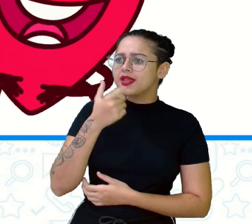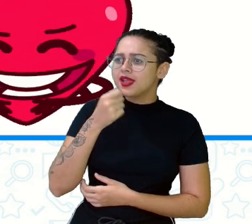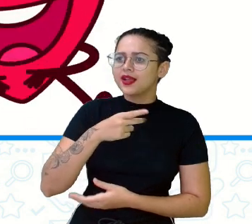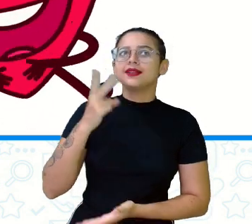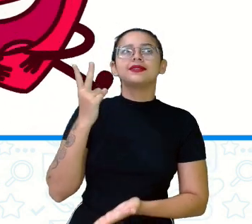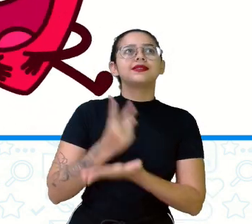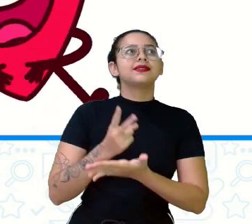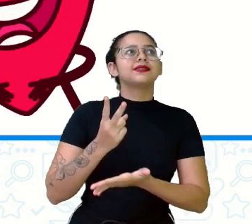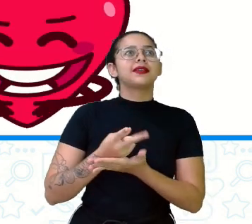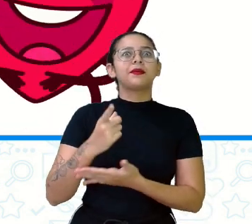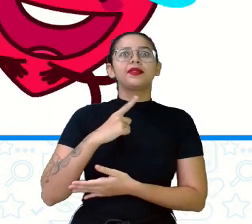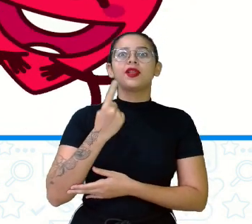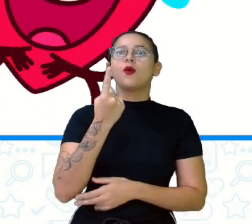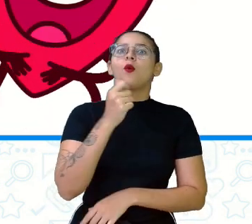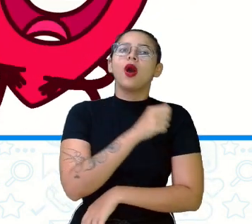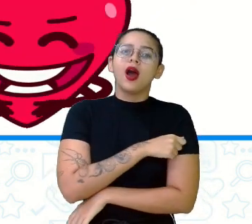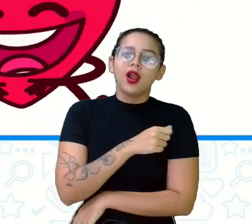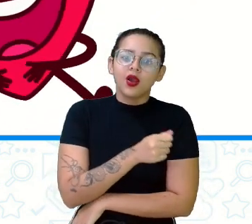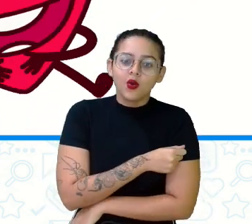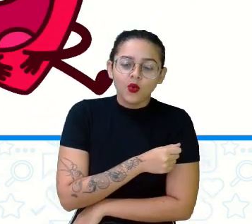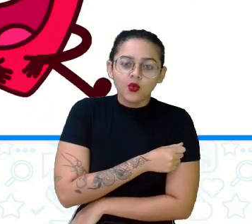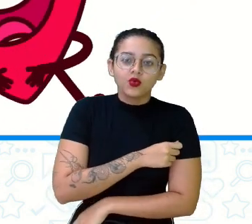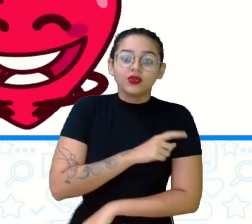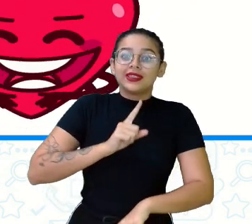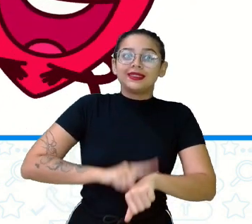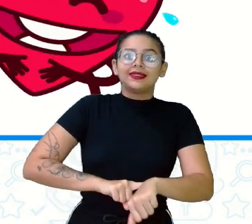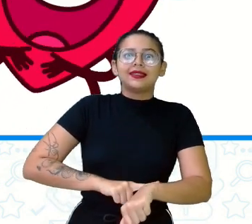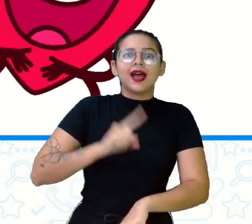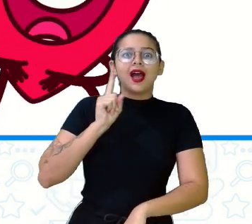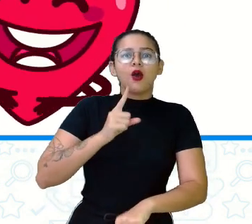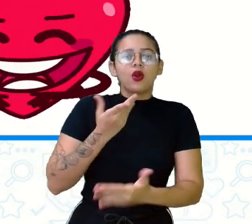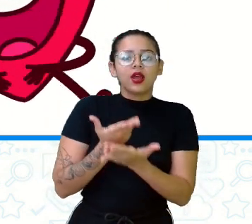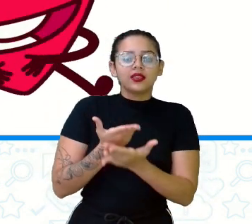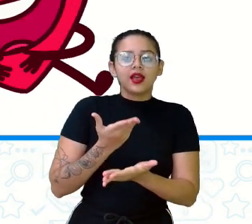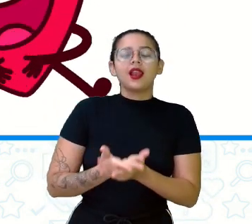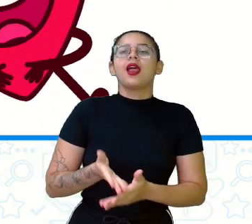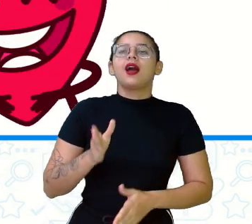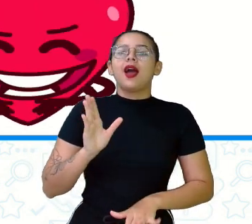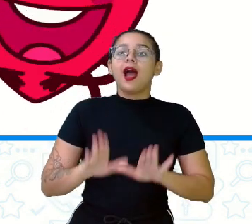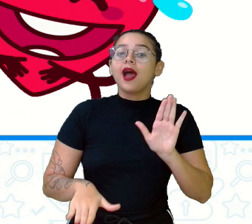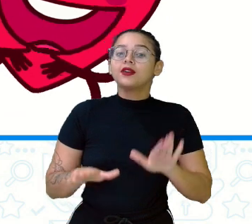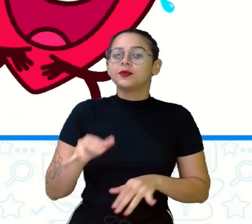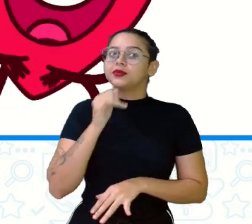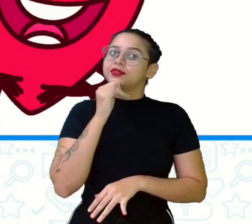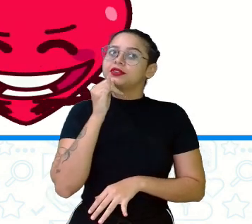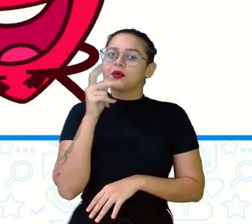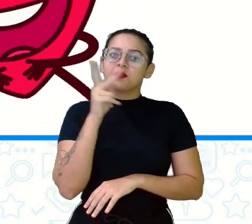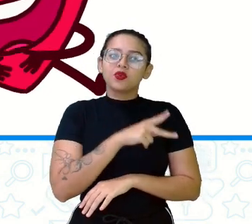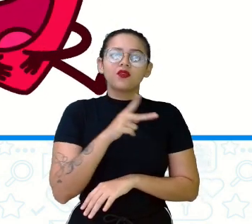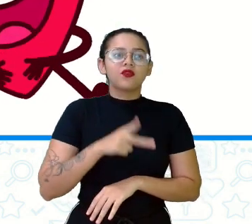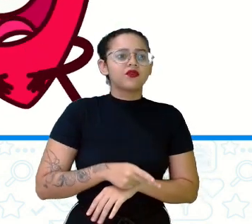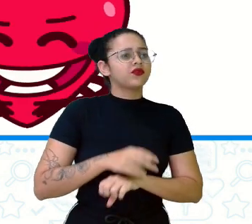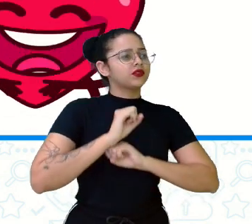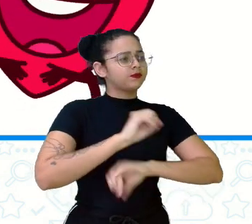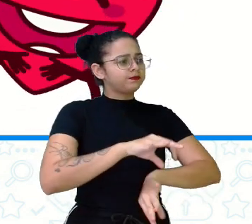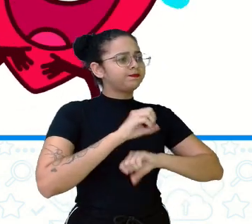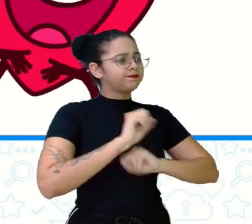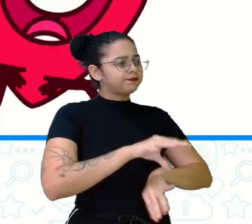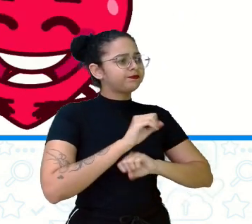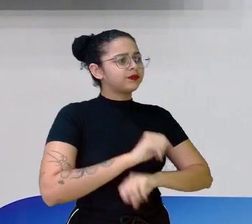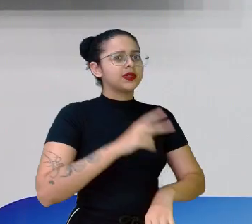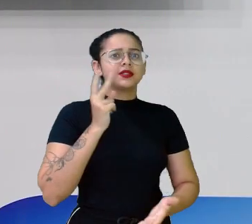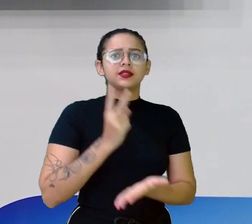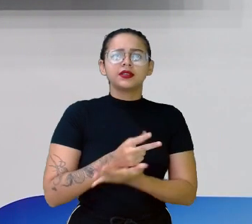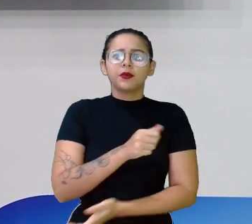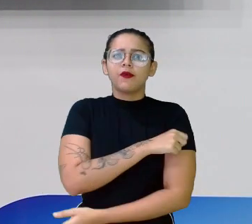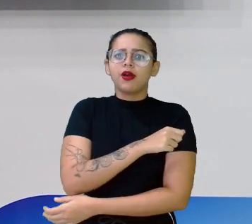sempre aquele aluno na sala que no meio da aula, às vezes o professor está dando aquela aula super interessante e sempre